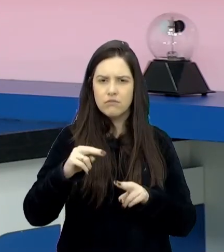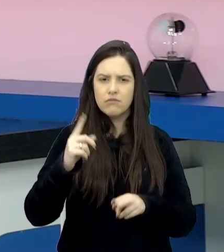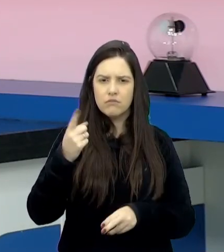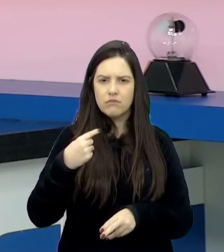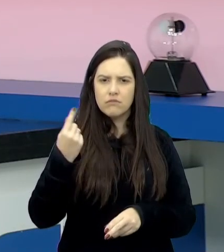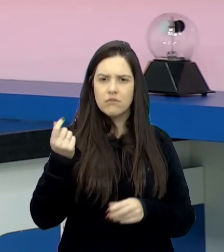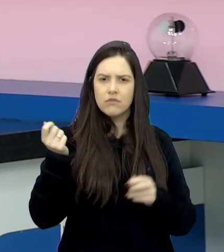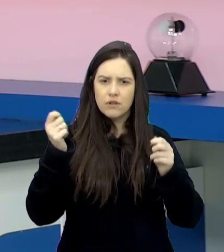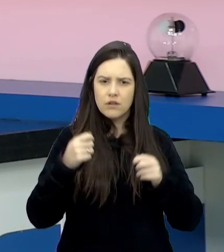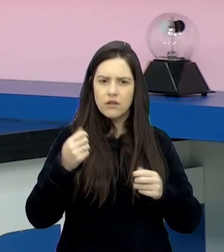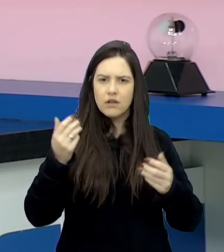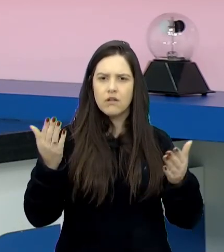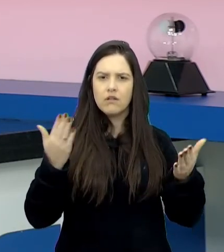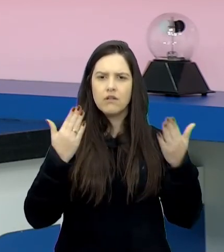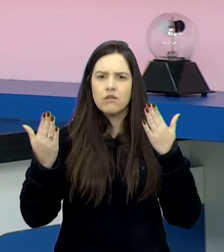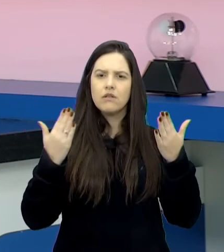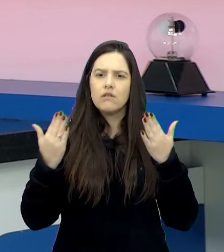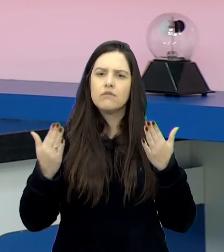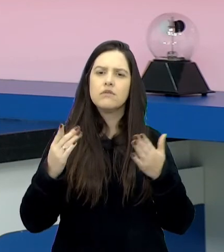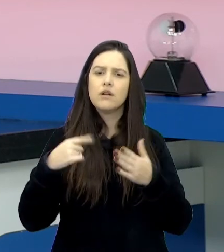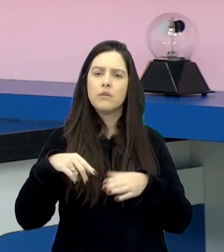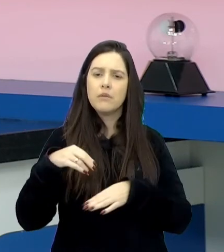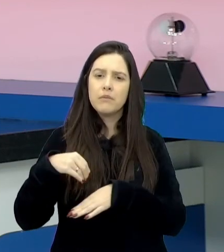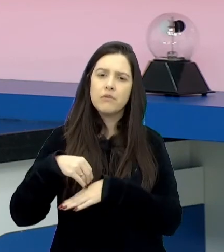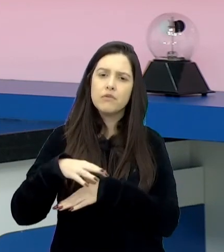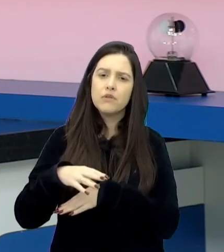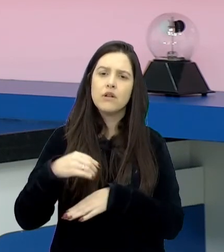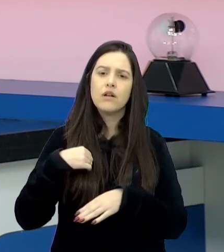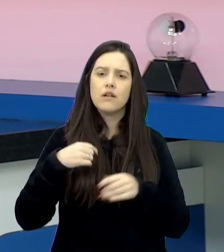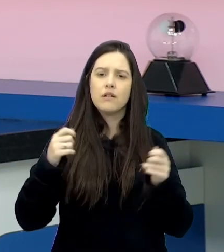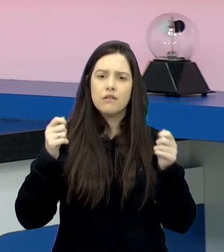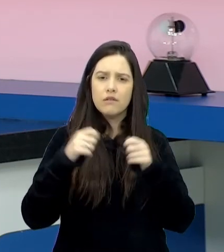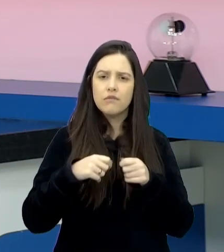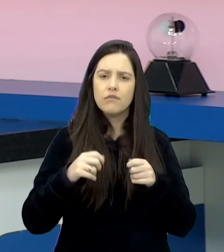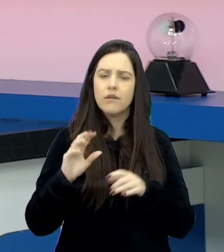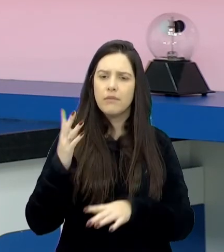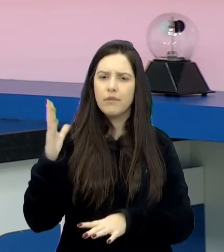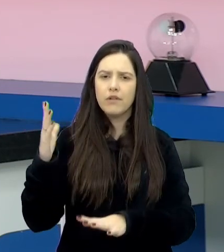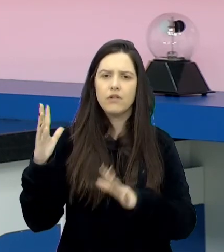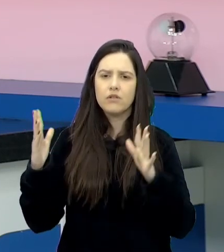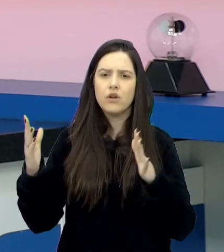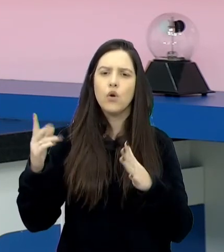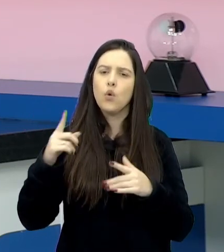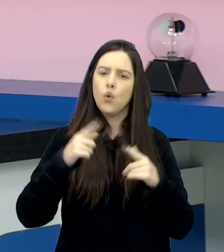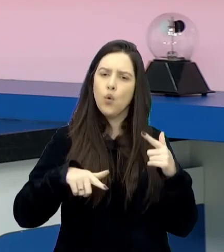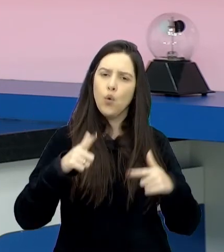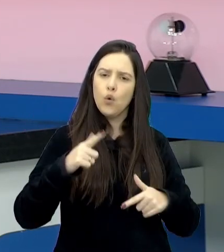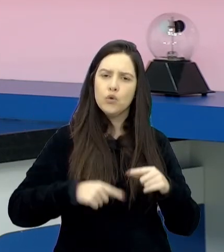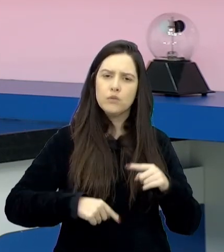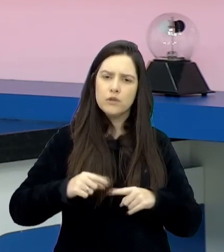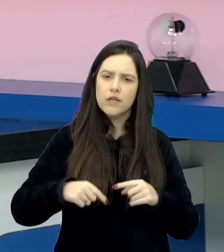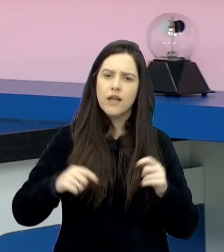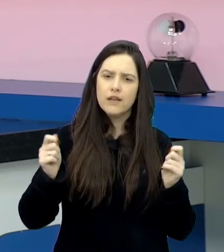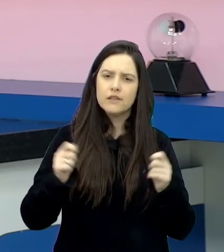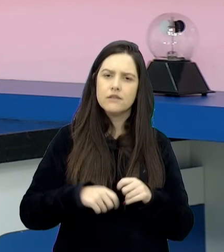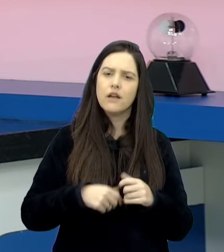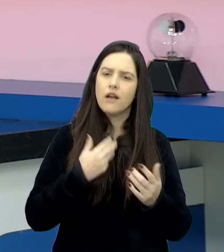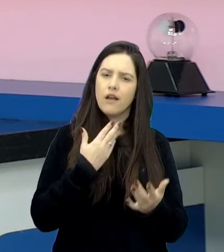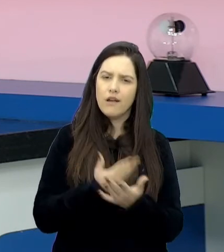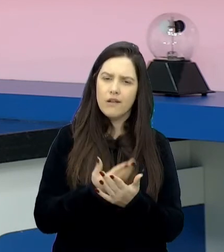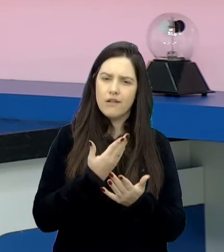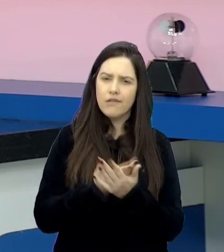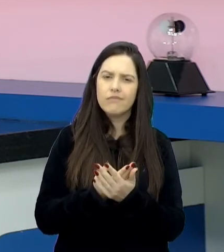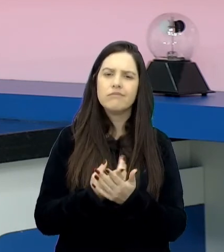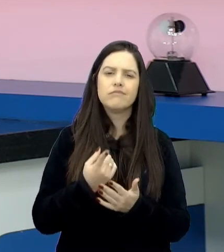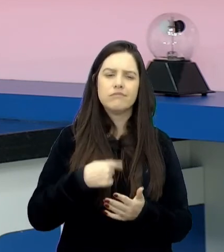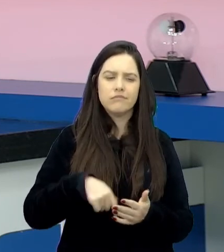percebe graficamente, vou desenhar o gráfico aqui para vocês, que ele nunca vai sair da natureza. Então, os materiais radioativos são isso. Então, na hora que a gente faz